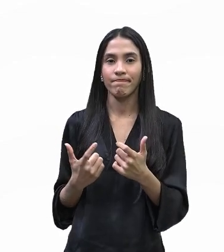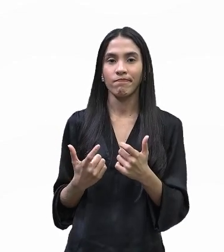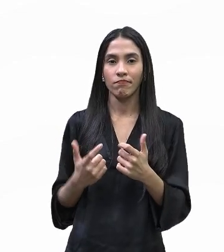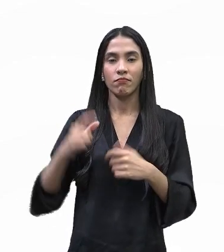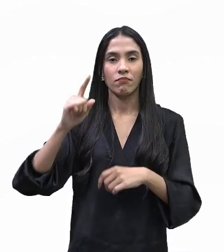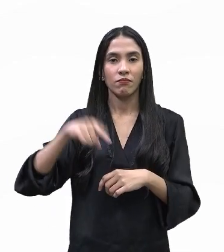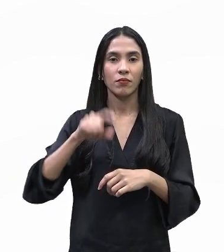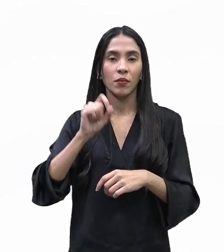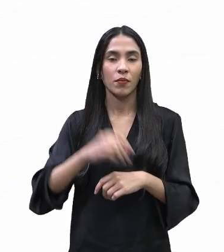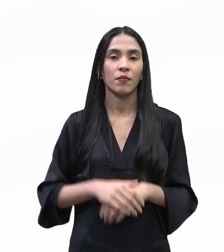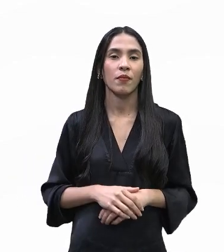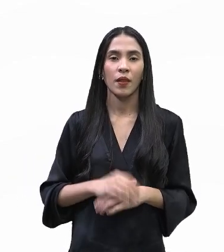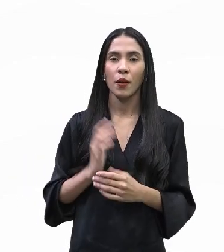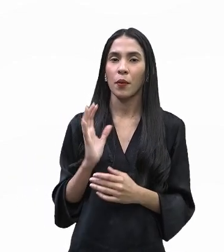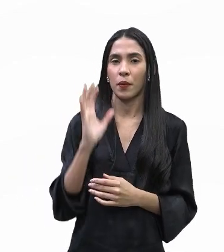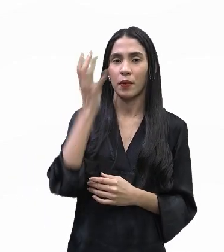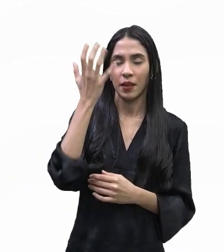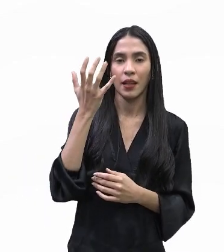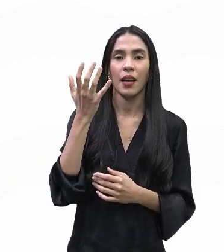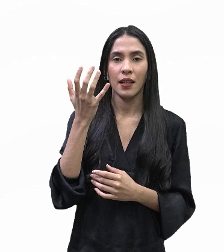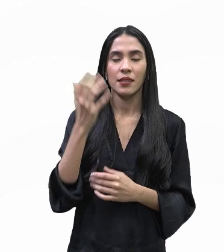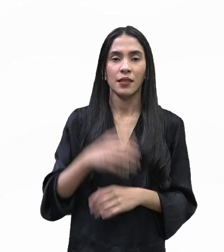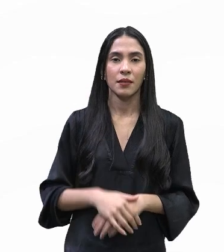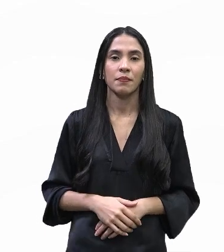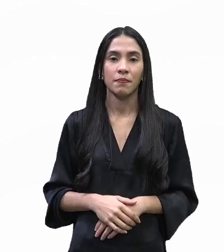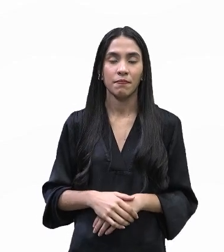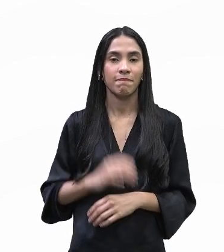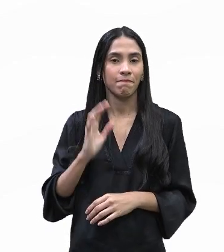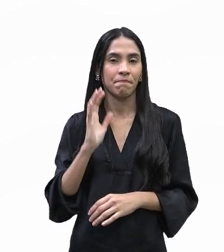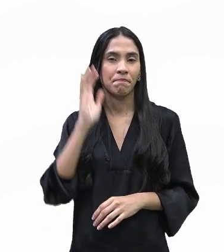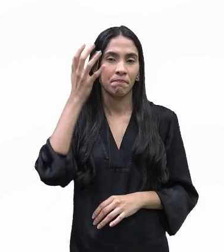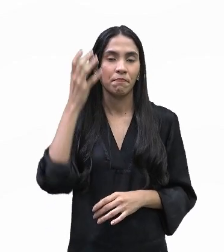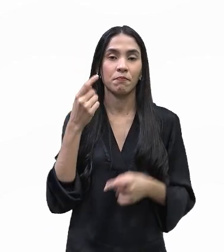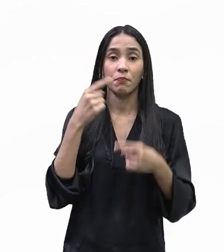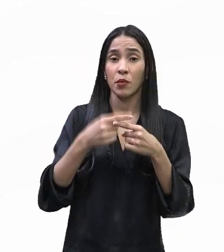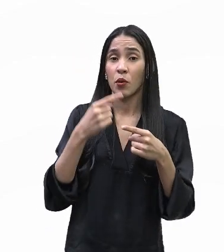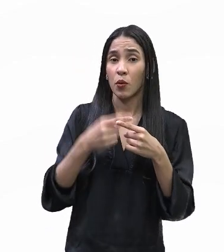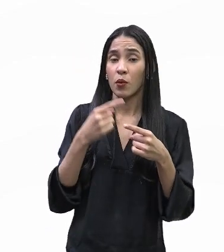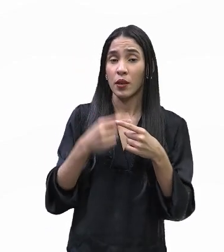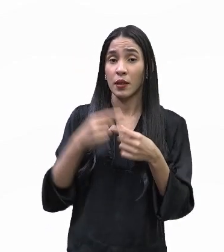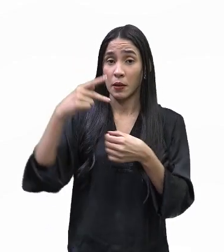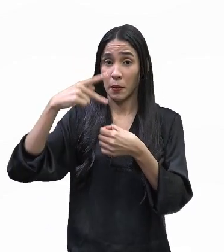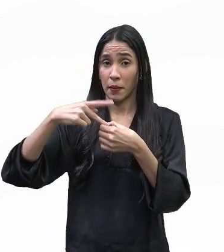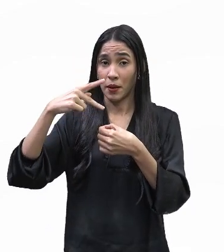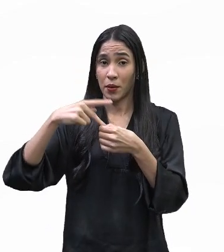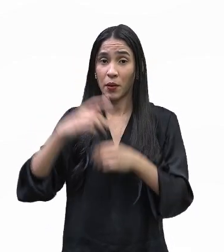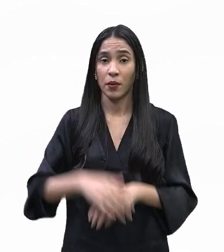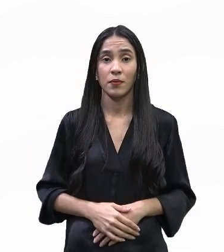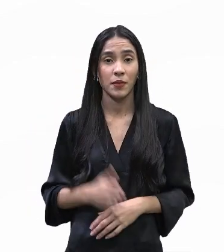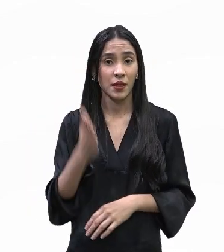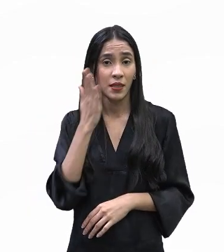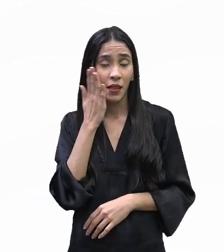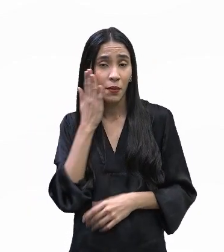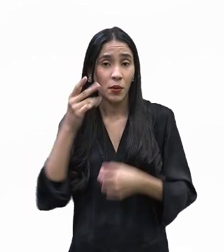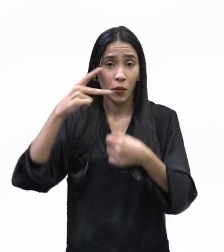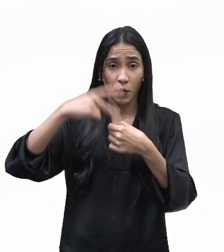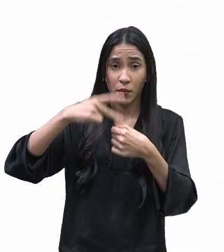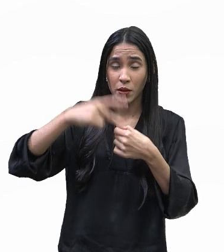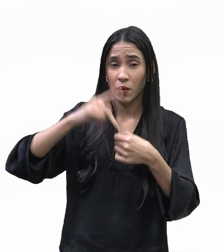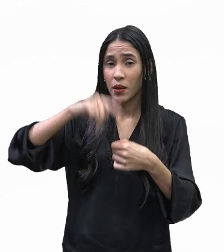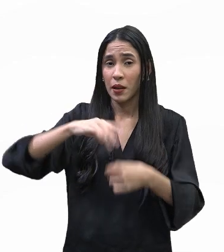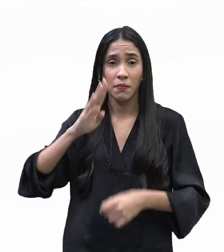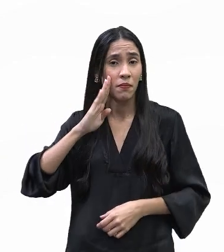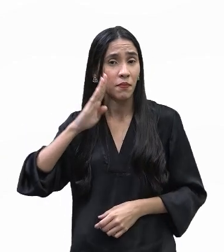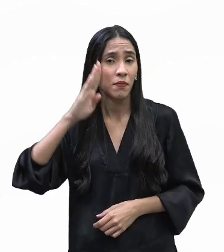são ocasionados, né, acabaram acontecendo por conta do petróleo, né? Sabe-se que o petróleo é a